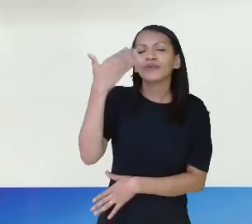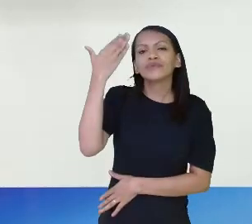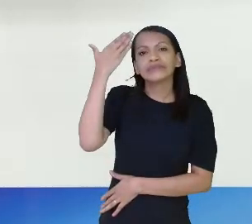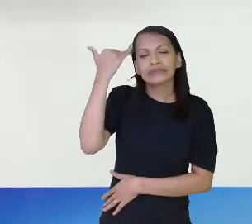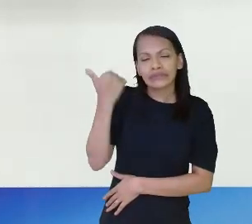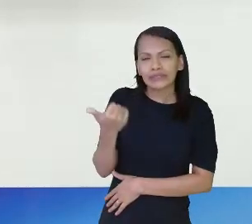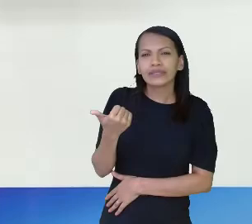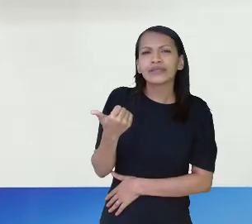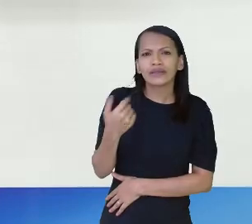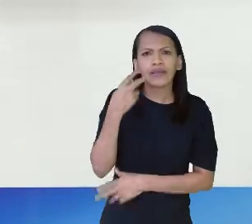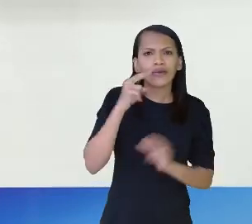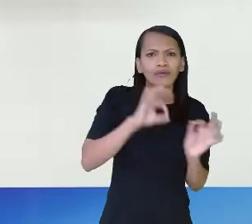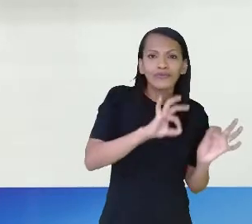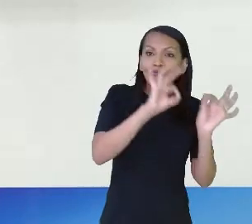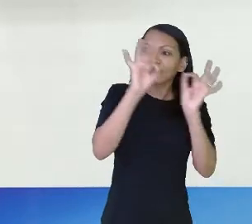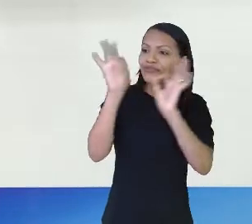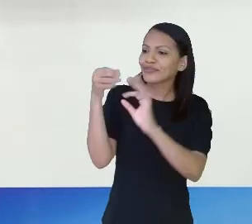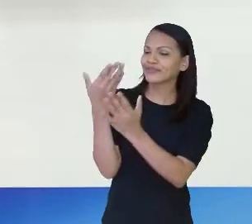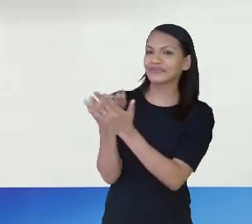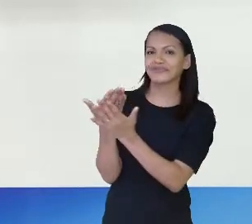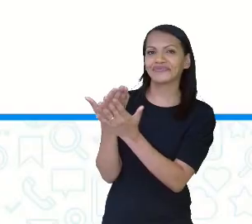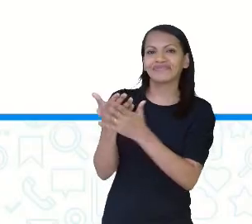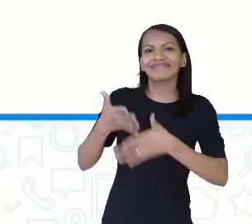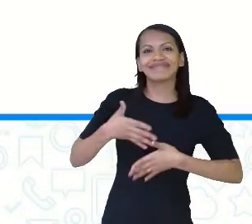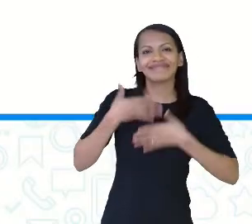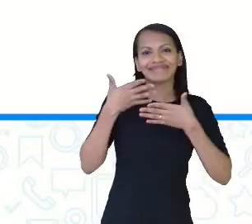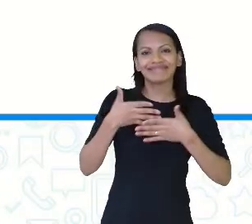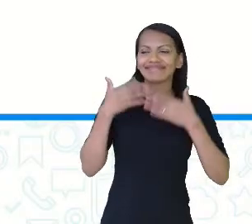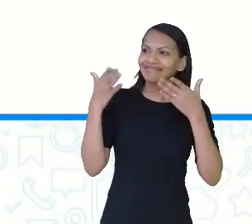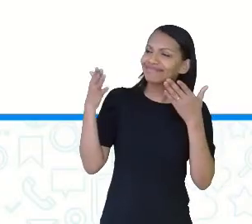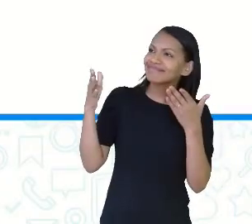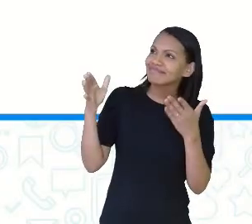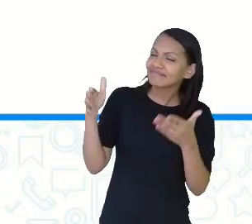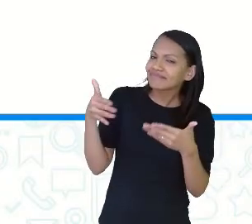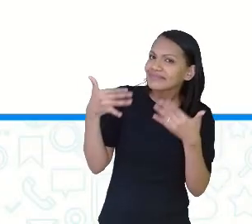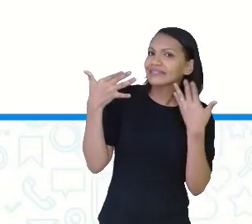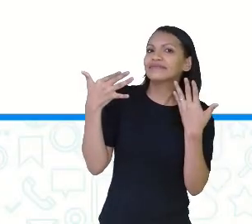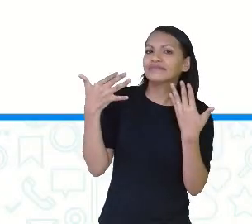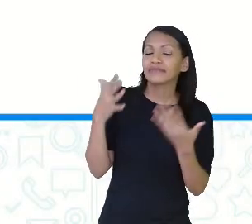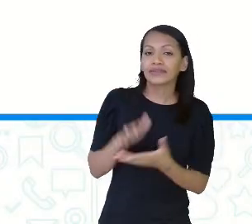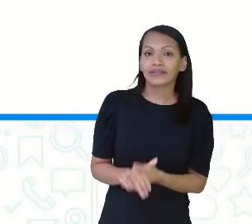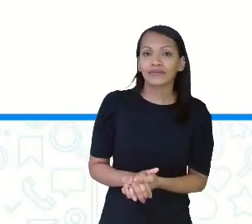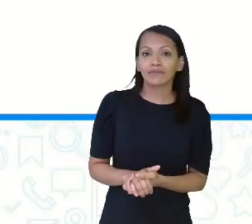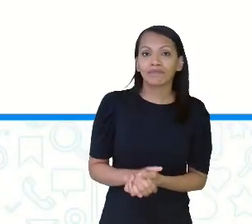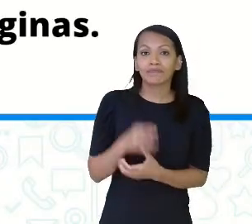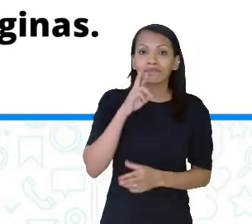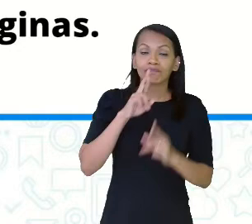que estão assistindo essa aula com bastante atenção. Então, a resposta é